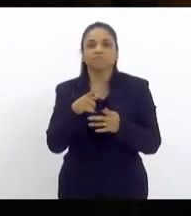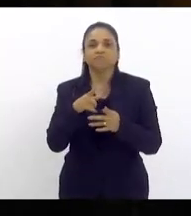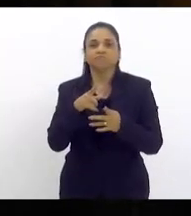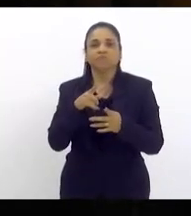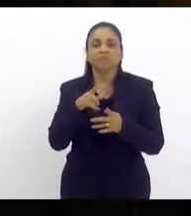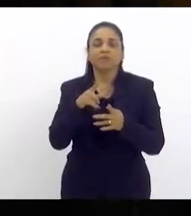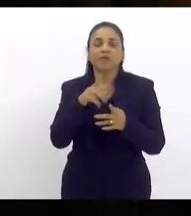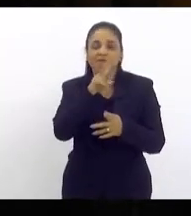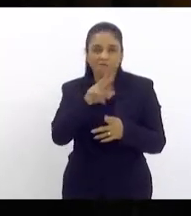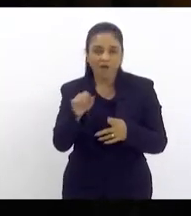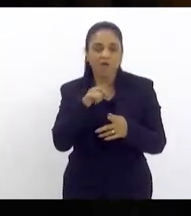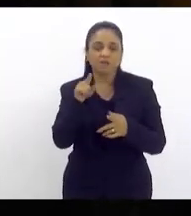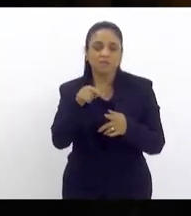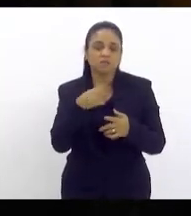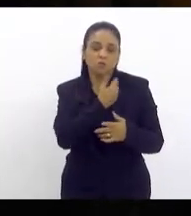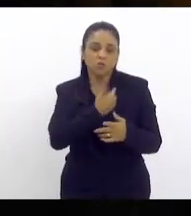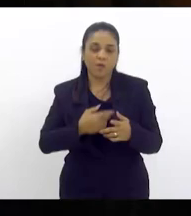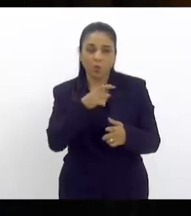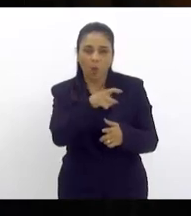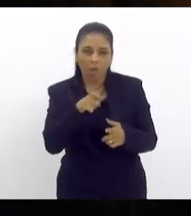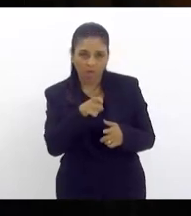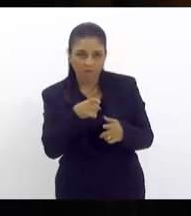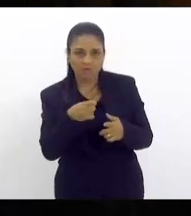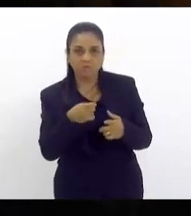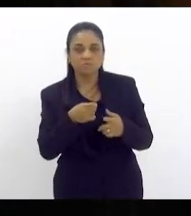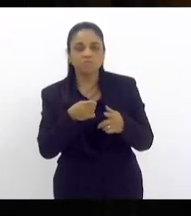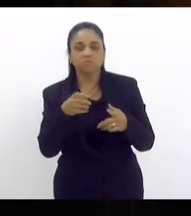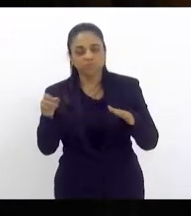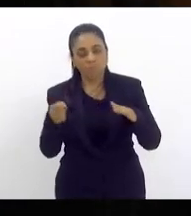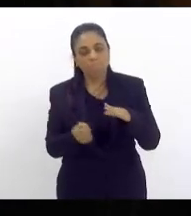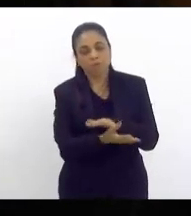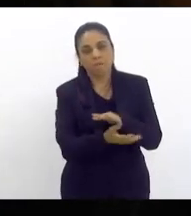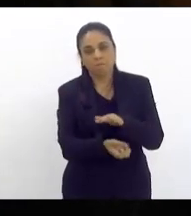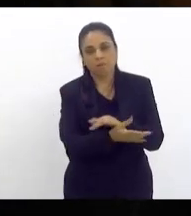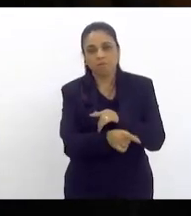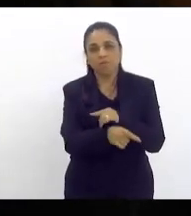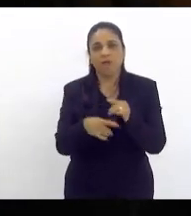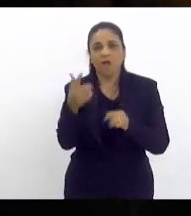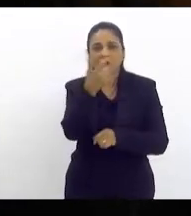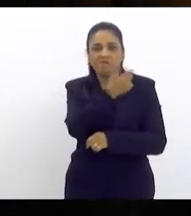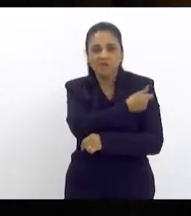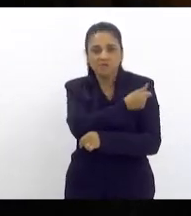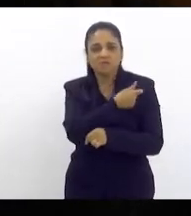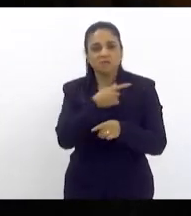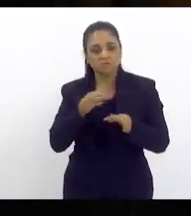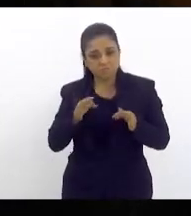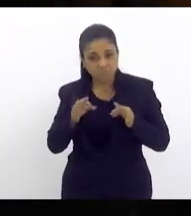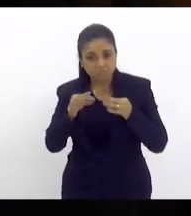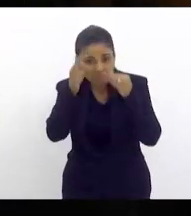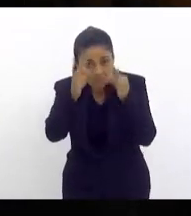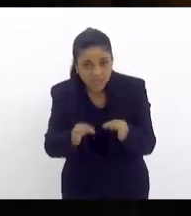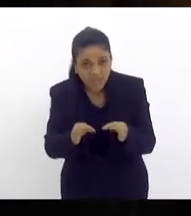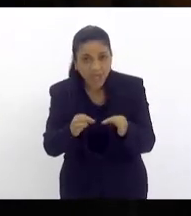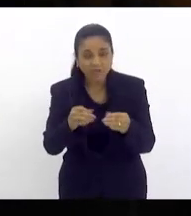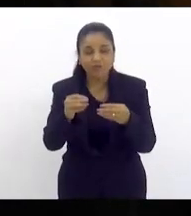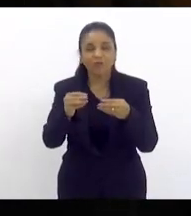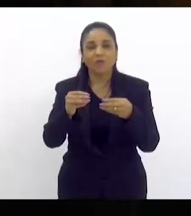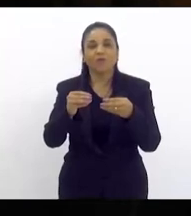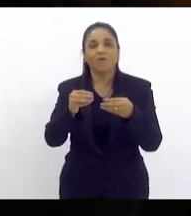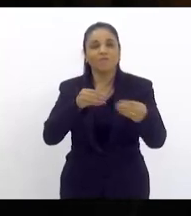governo negacionista em inviabilizar que a chegasse de maneira concreta e inviabilizar